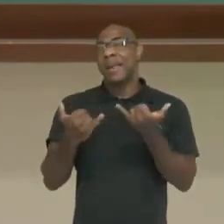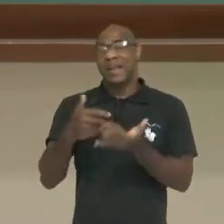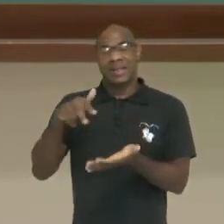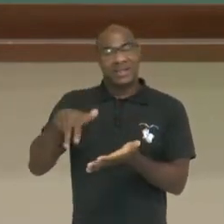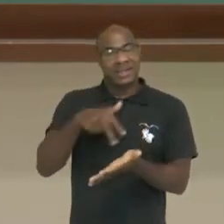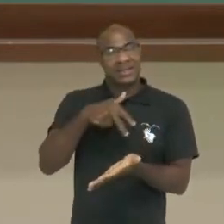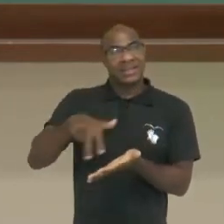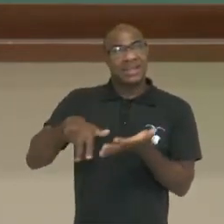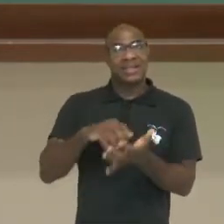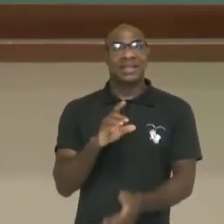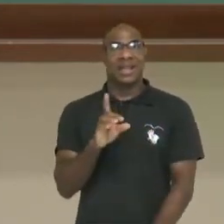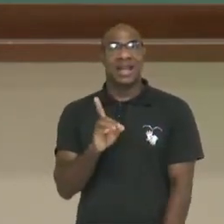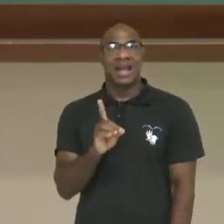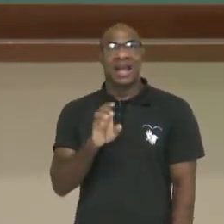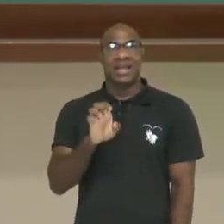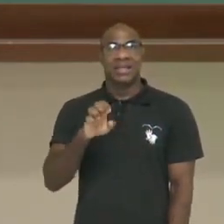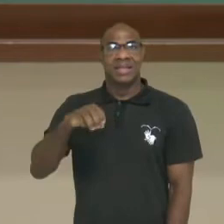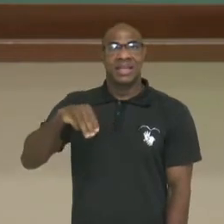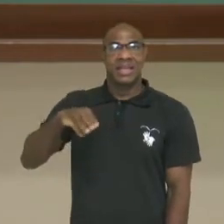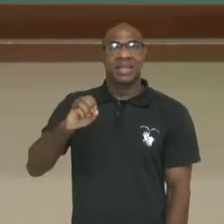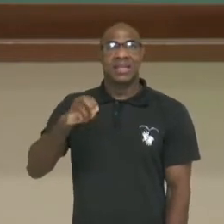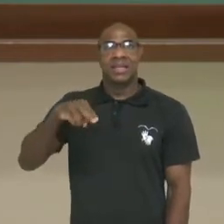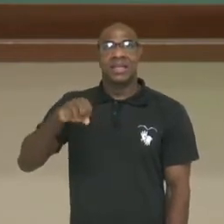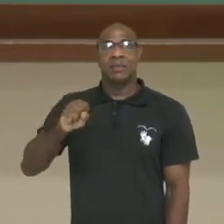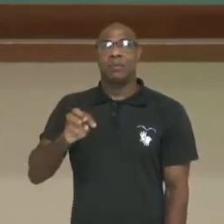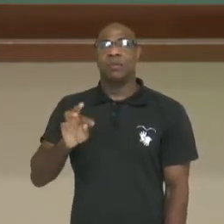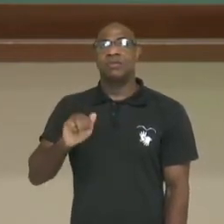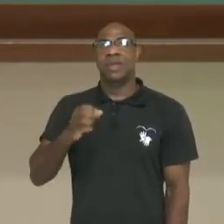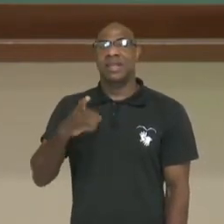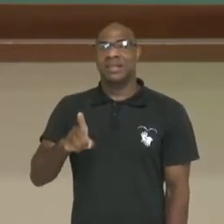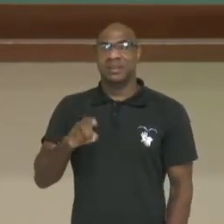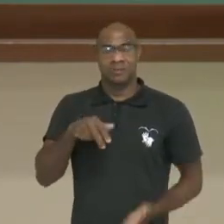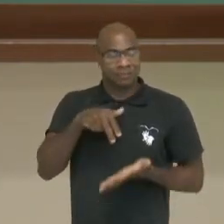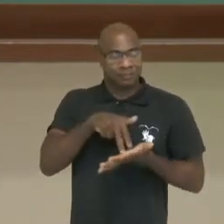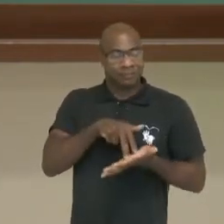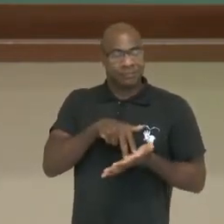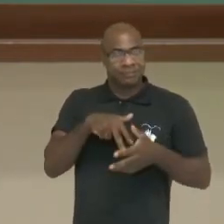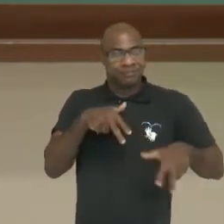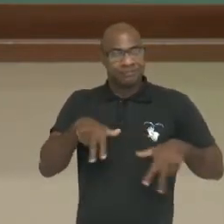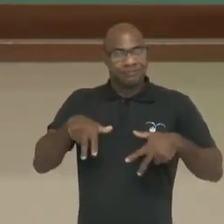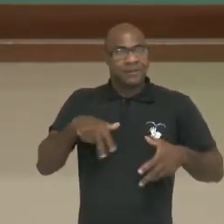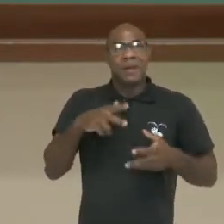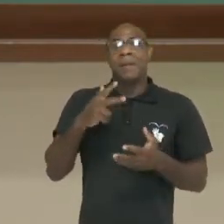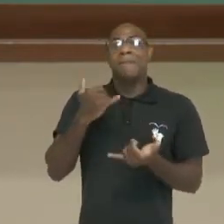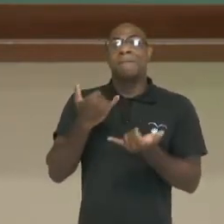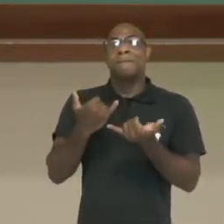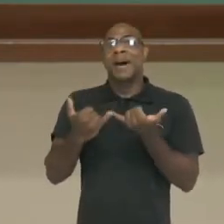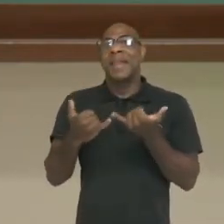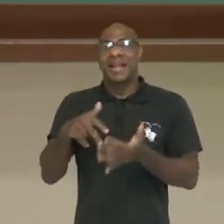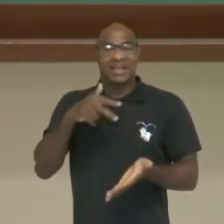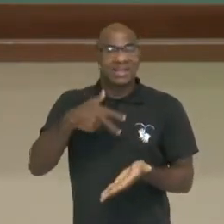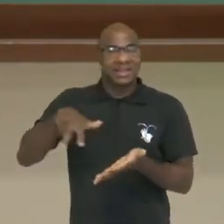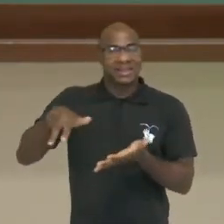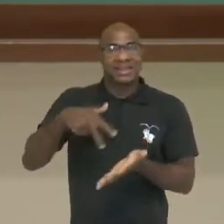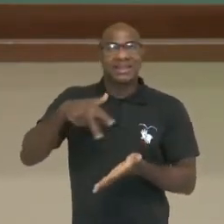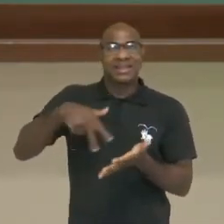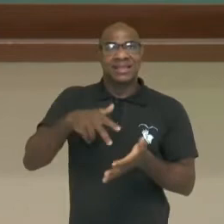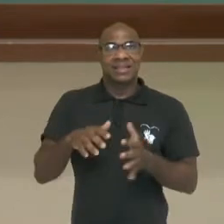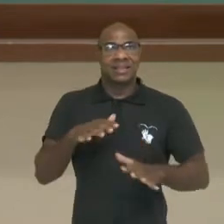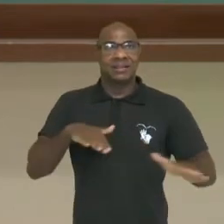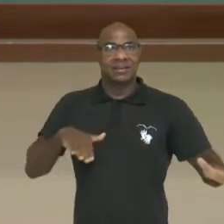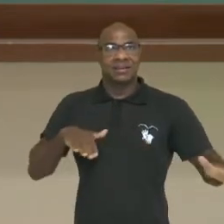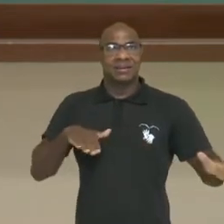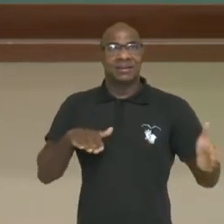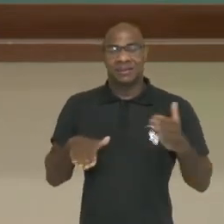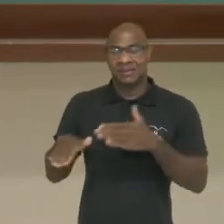e os atletas vão desempenhando normalmente, coletivamente, os movimentos, os golpes, né? Então, como